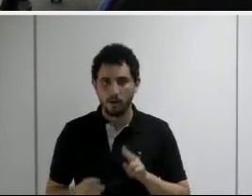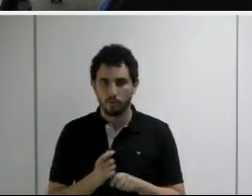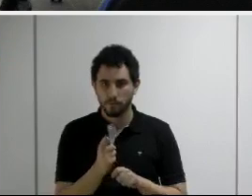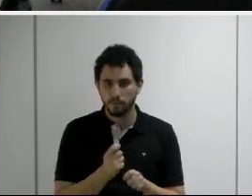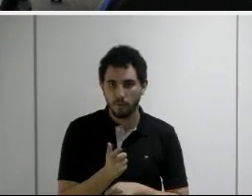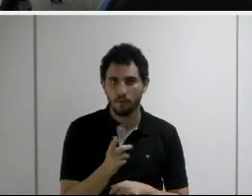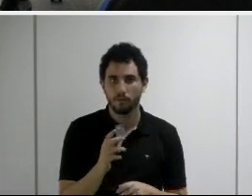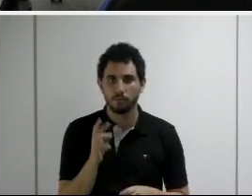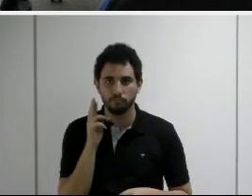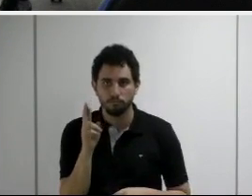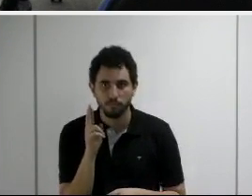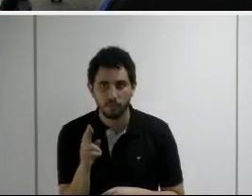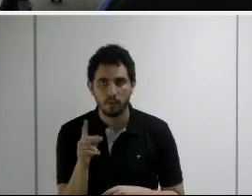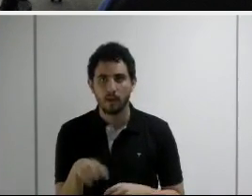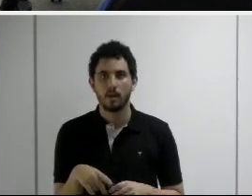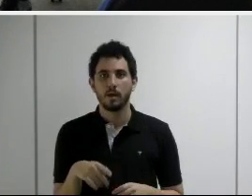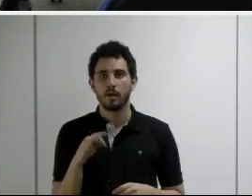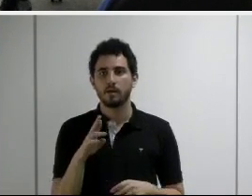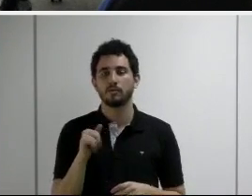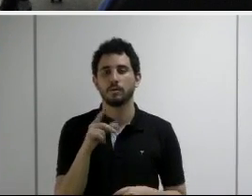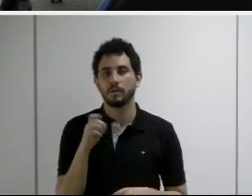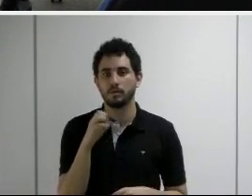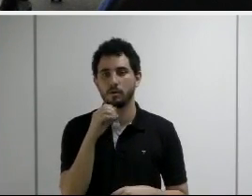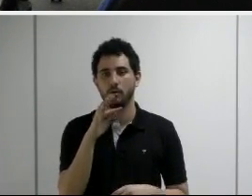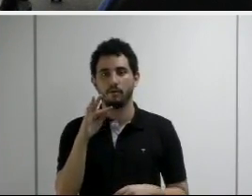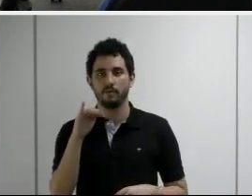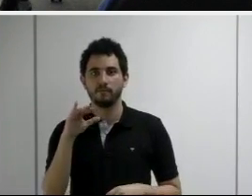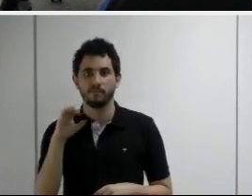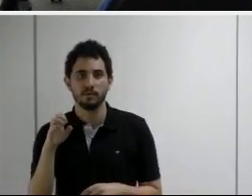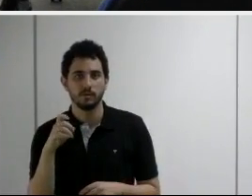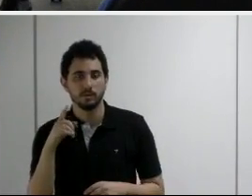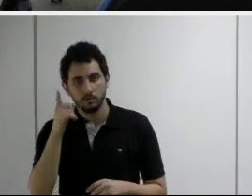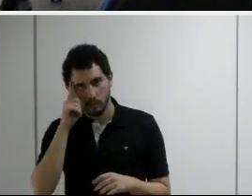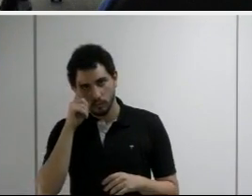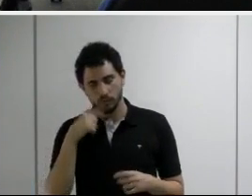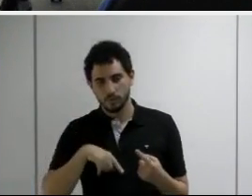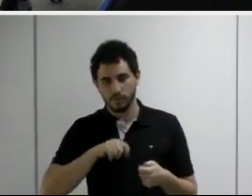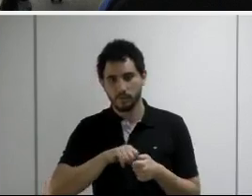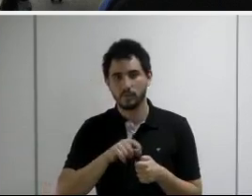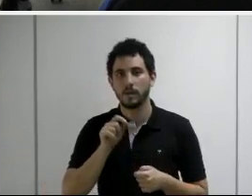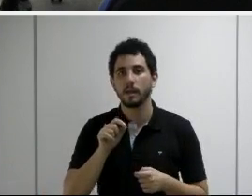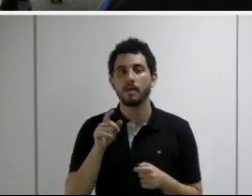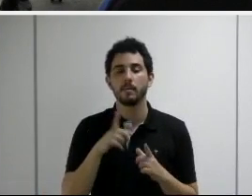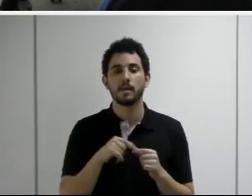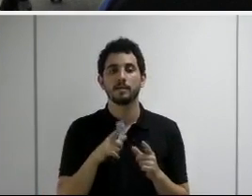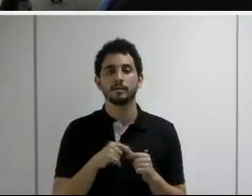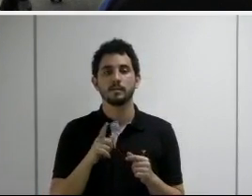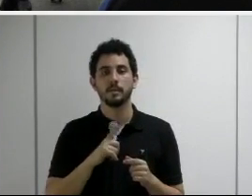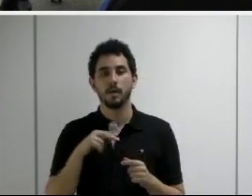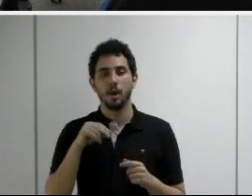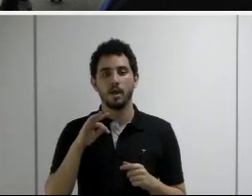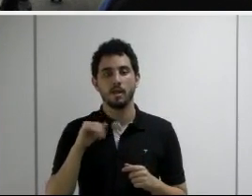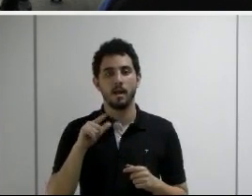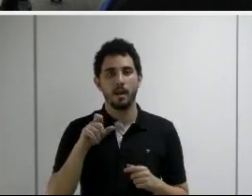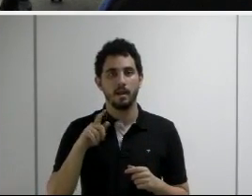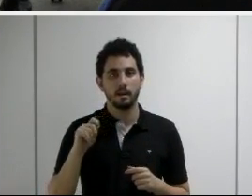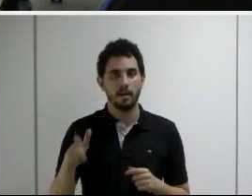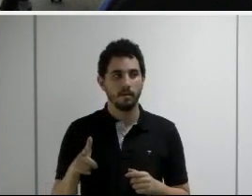de informação, é a noção de trade-offs, das trocas que a gente faz no dia a dia. Quem aqui que é de Brasília, por exemplo, está no Nota Legal?